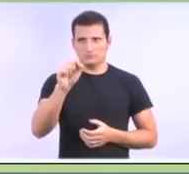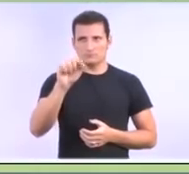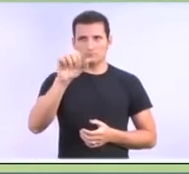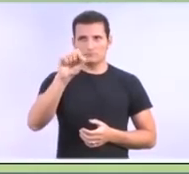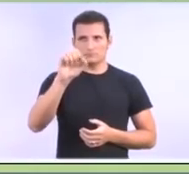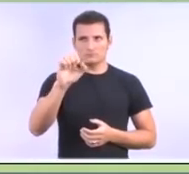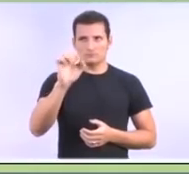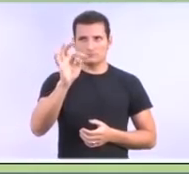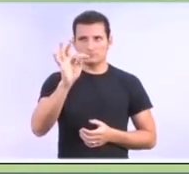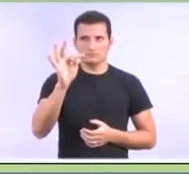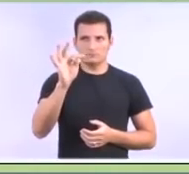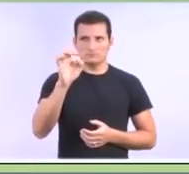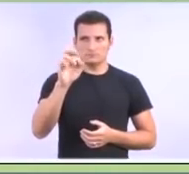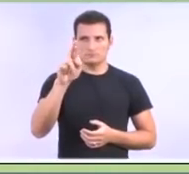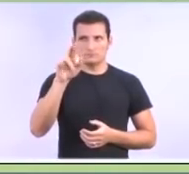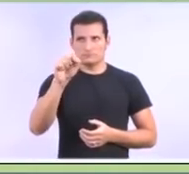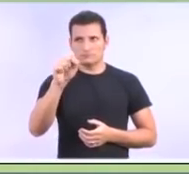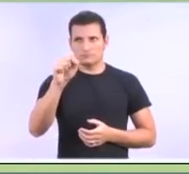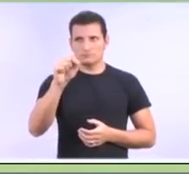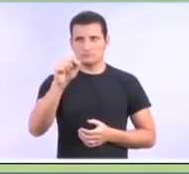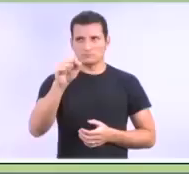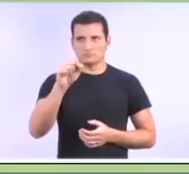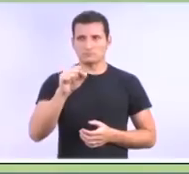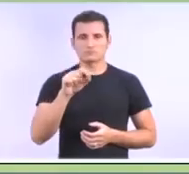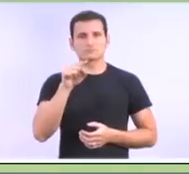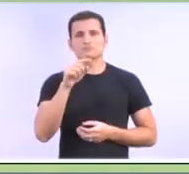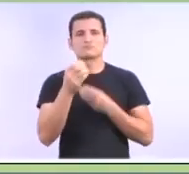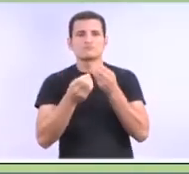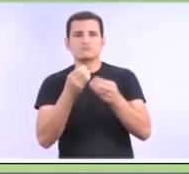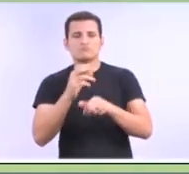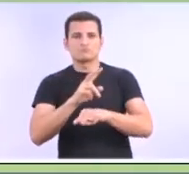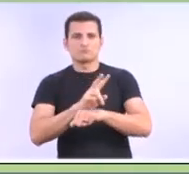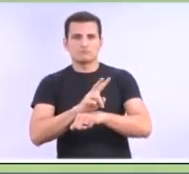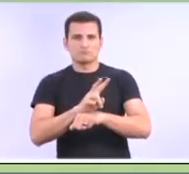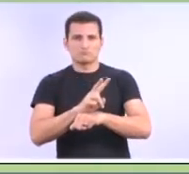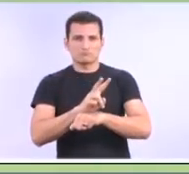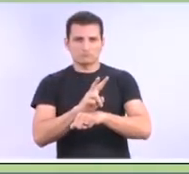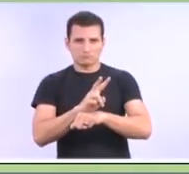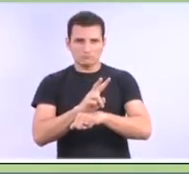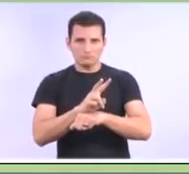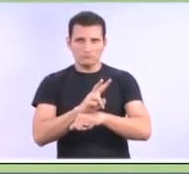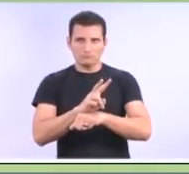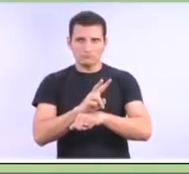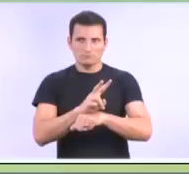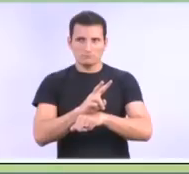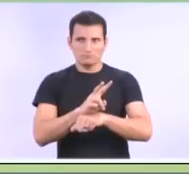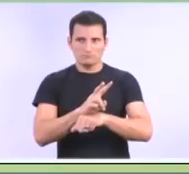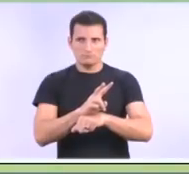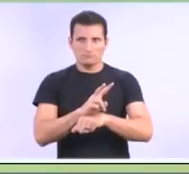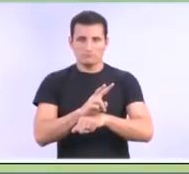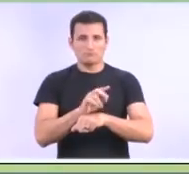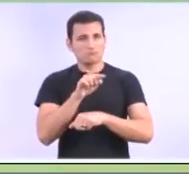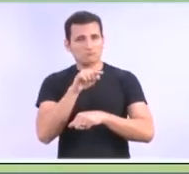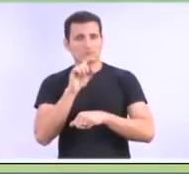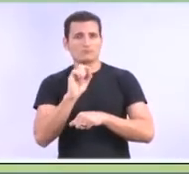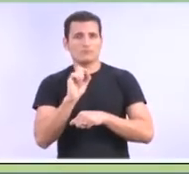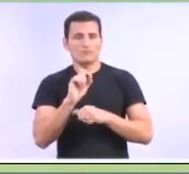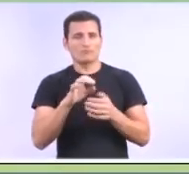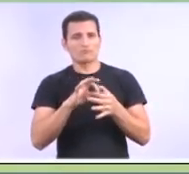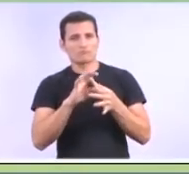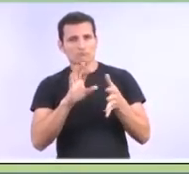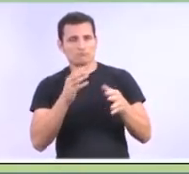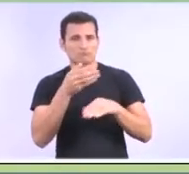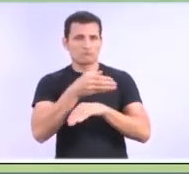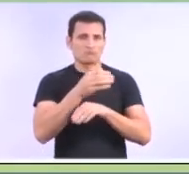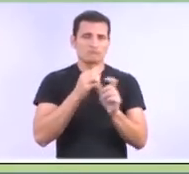que são todos os métodos set, que servem como guarda-costas de um atributo. Eles deixam acessar o atributo e